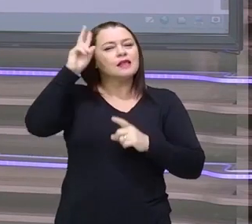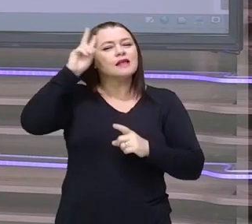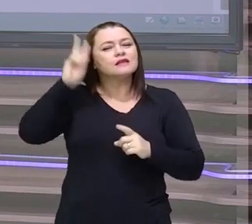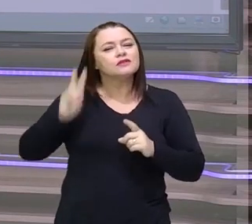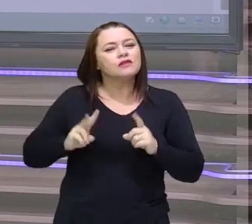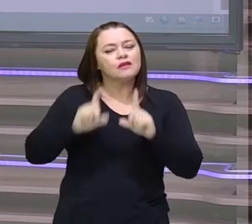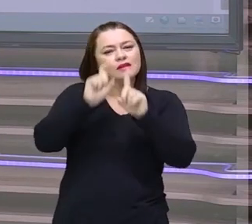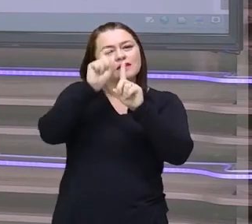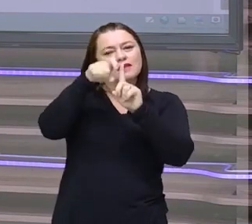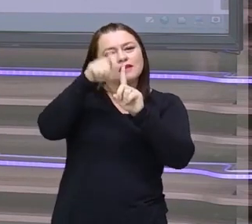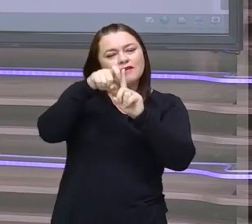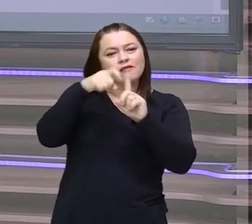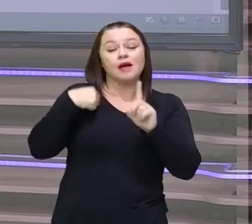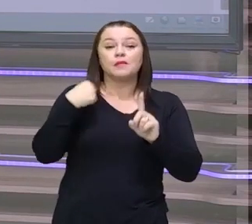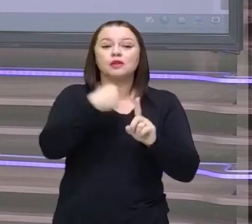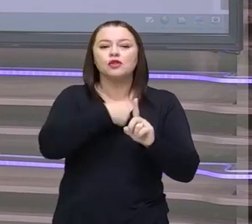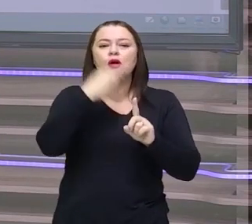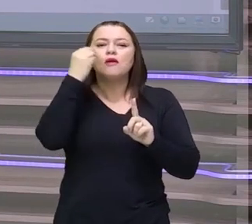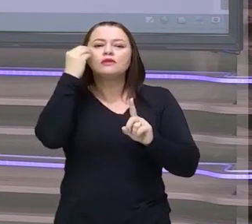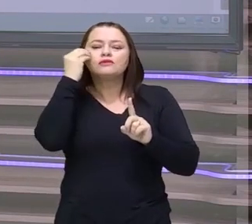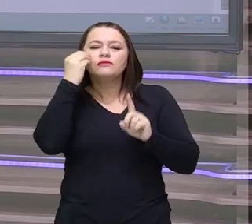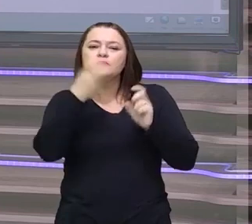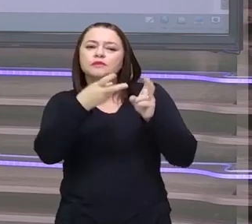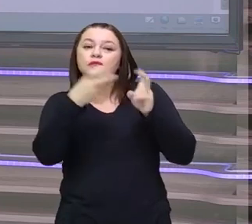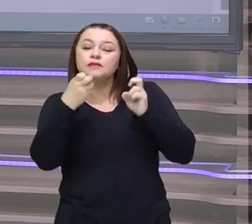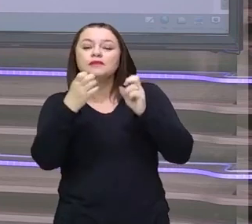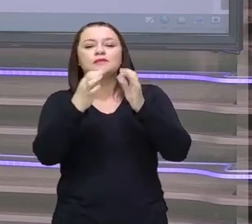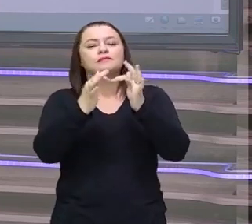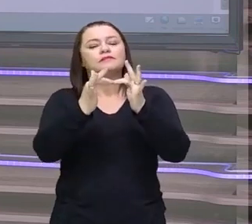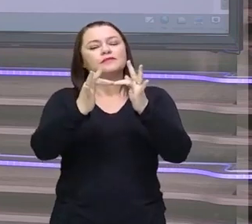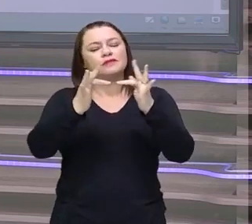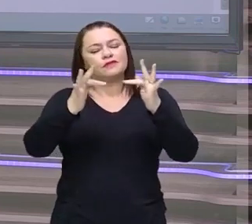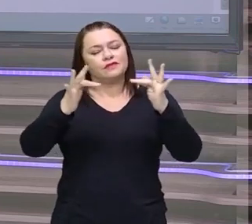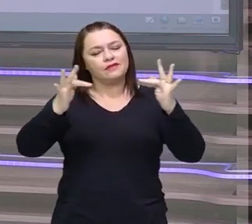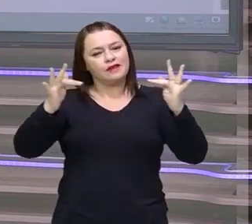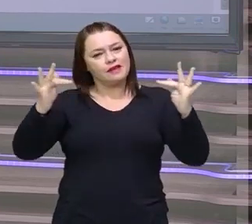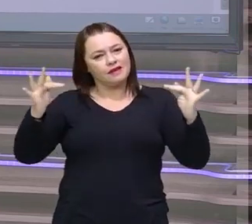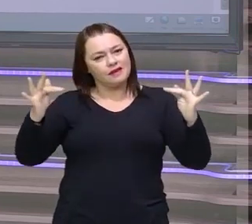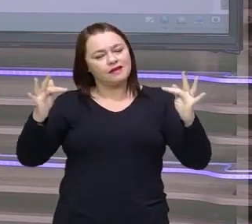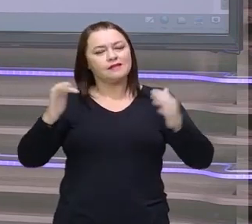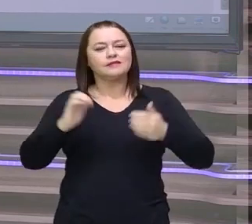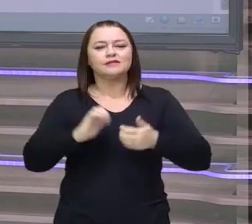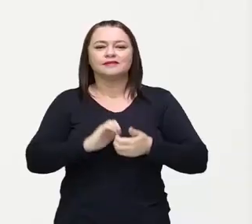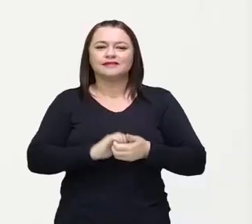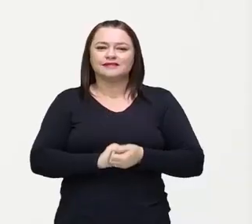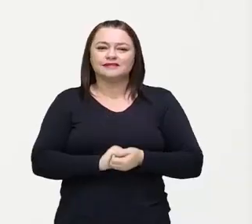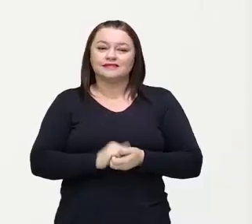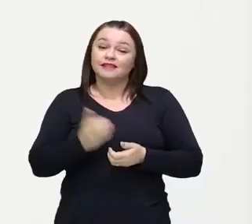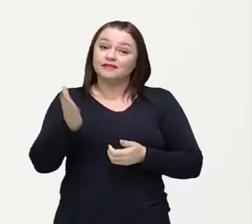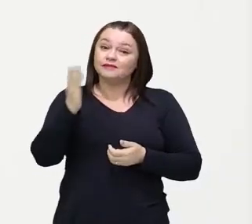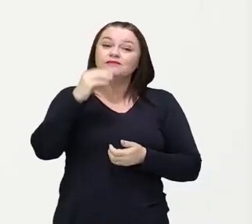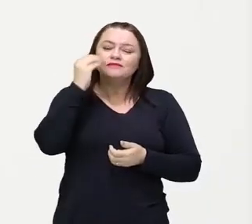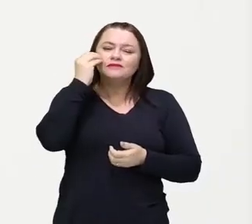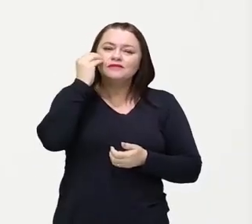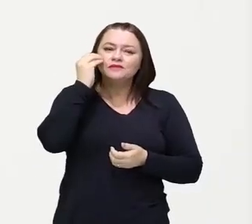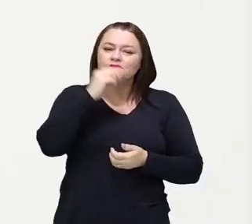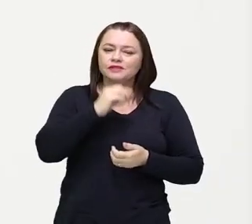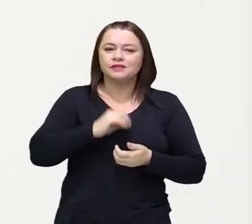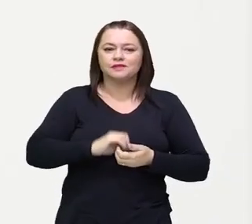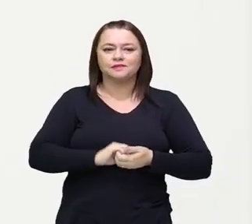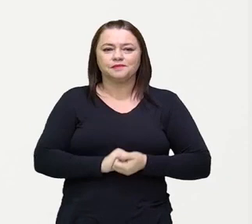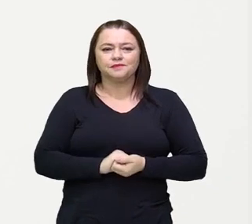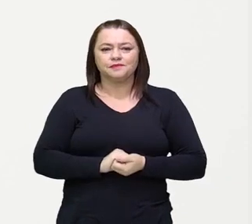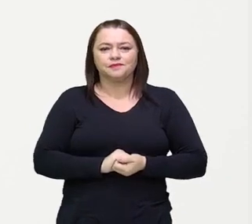nessa fábula, nós conseguimos visualizar frase, ok? Vamos voltar para cá, para o nosso texto aqui,